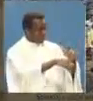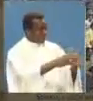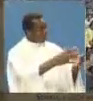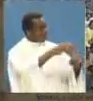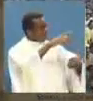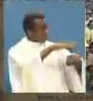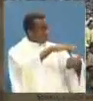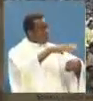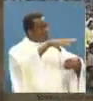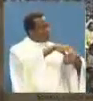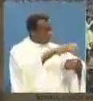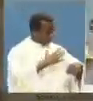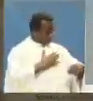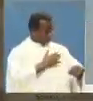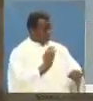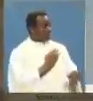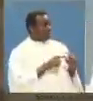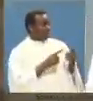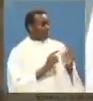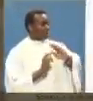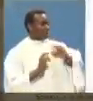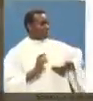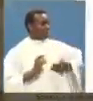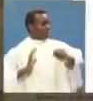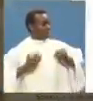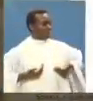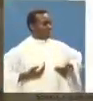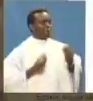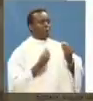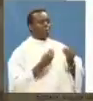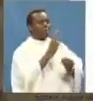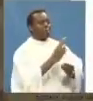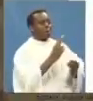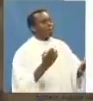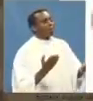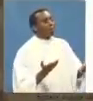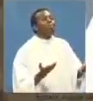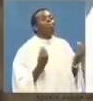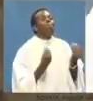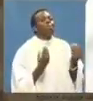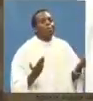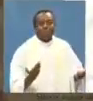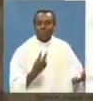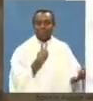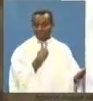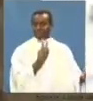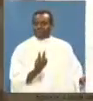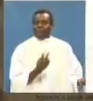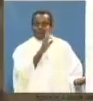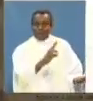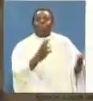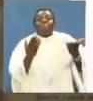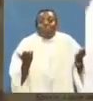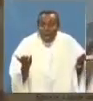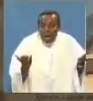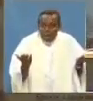senhora já pediu pro seu marido pôr a mão na sua cabeça e rezar pra senhora? Não. E eu tenho feito essa pergunta para quase todas